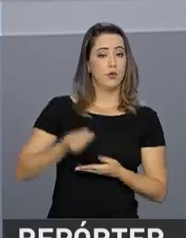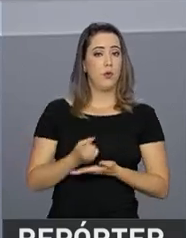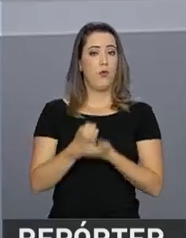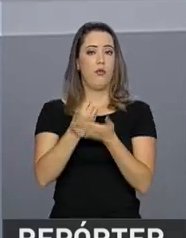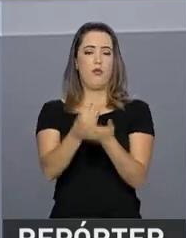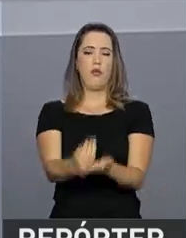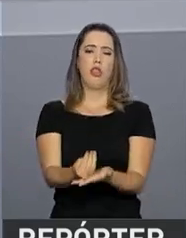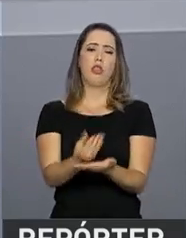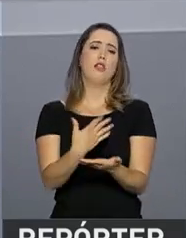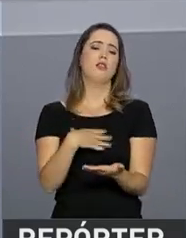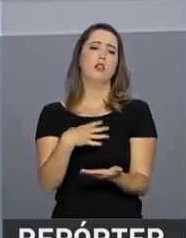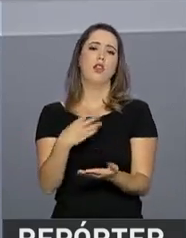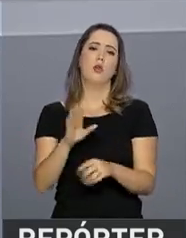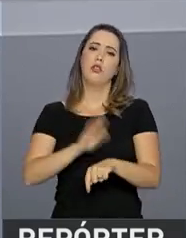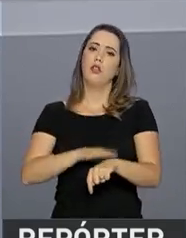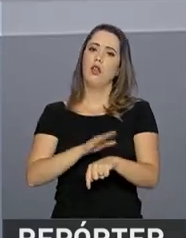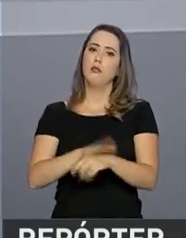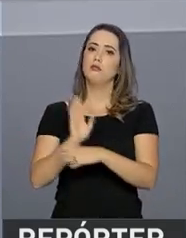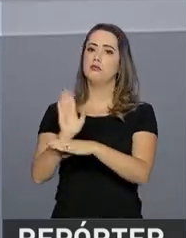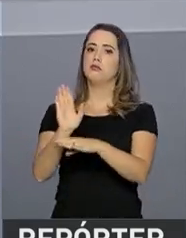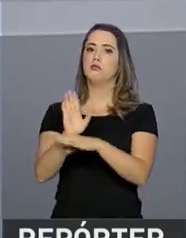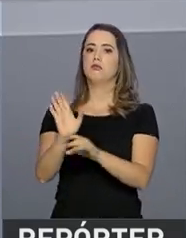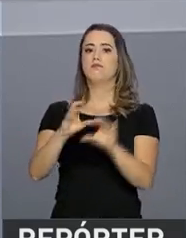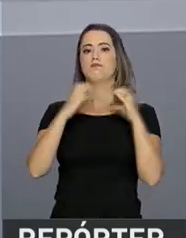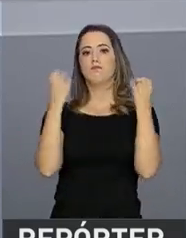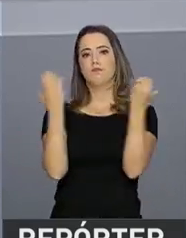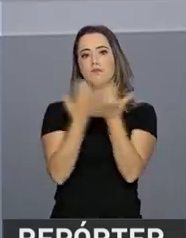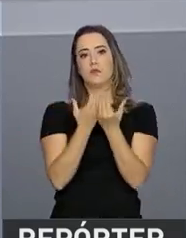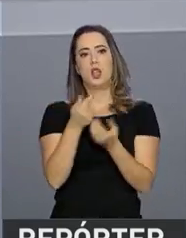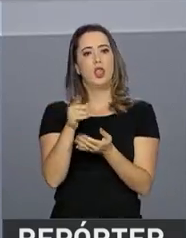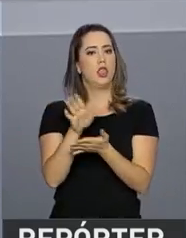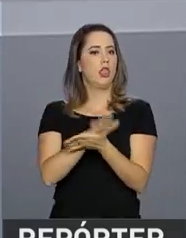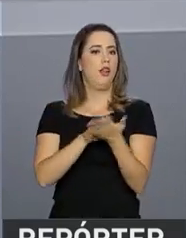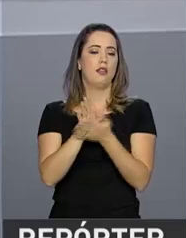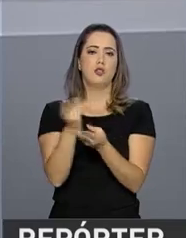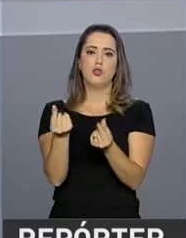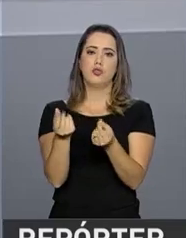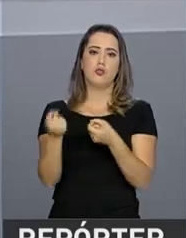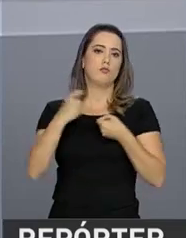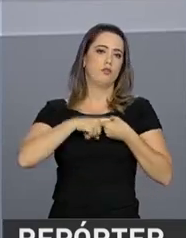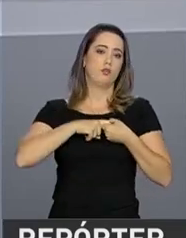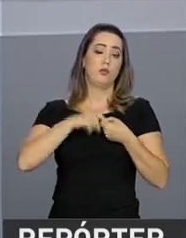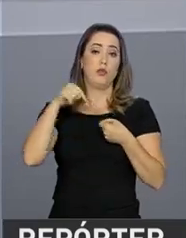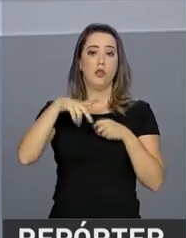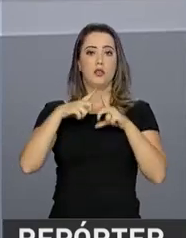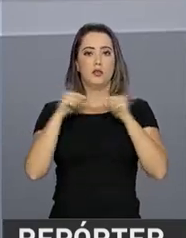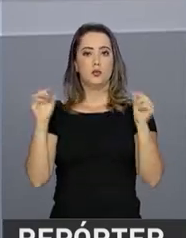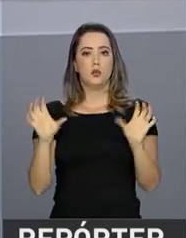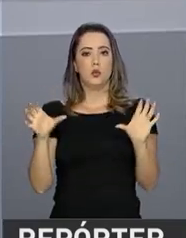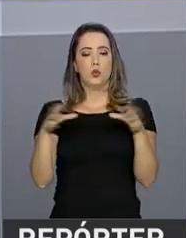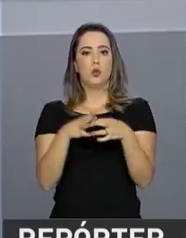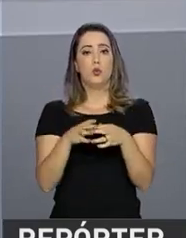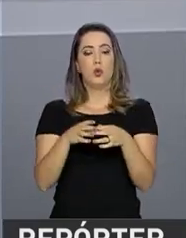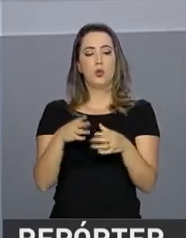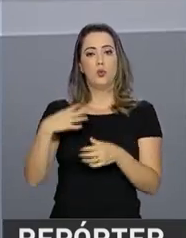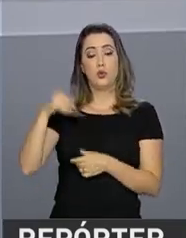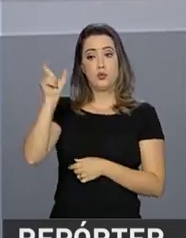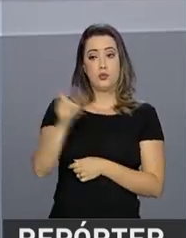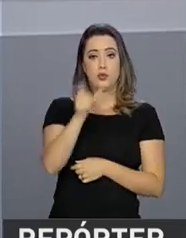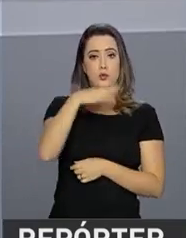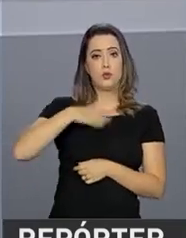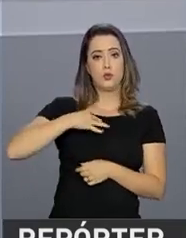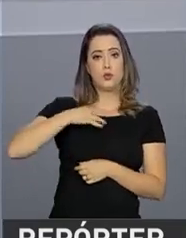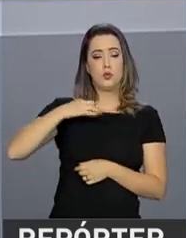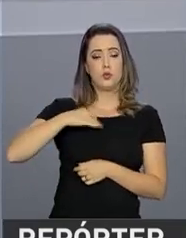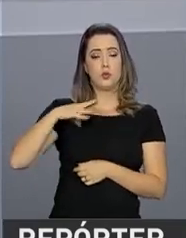estar social solidariedade e ajuda a comunidade sem receber nada por isso aqui em brasília um grupo de voluntários se encontra diariamente